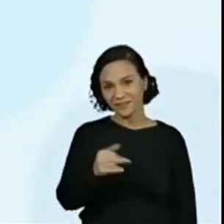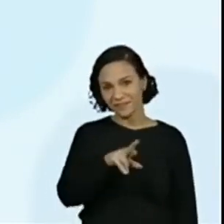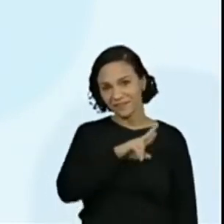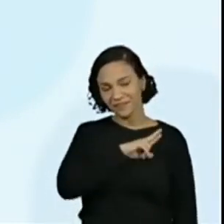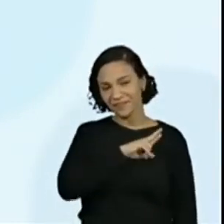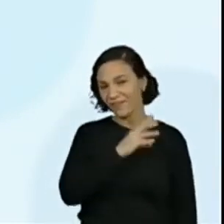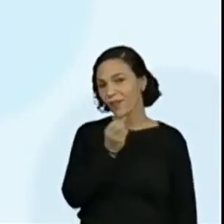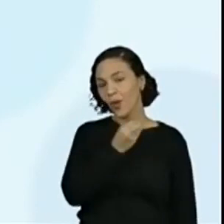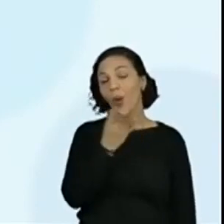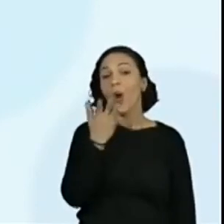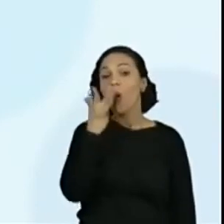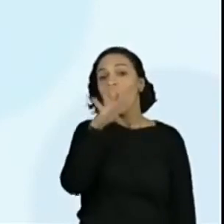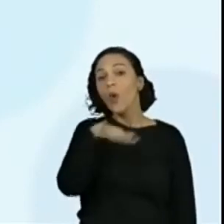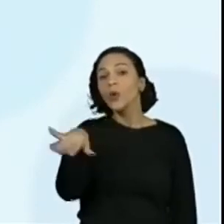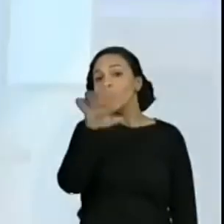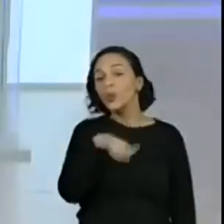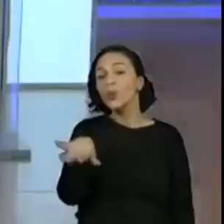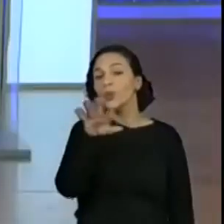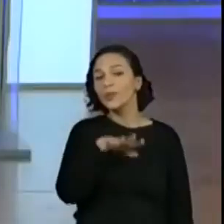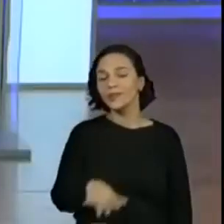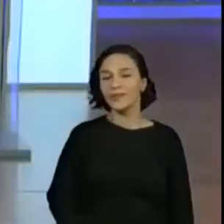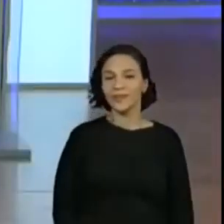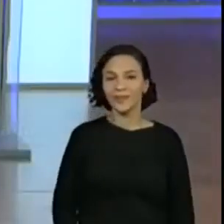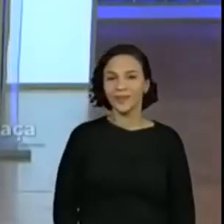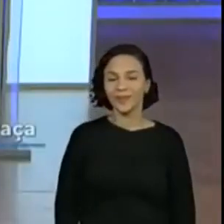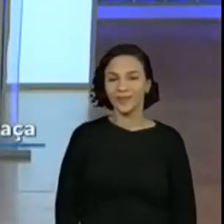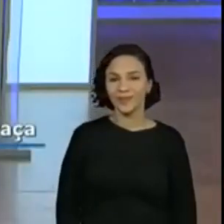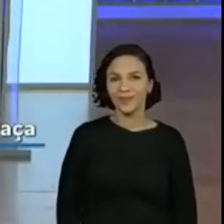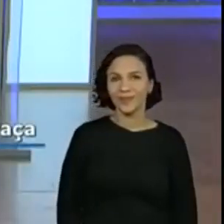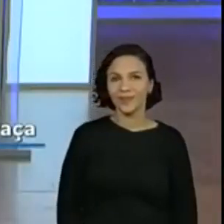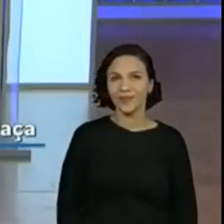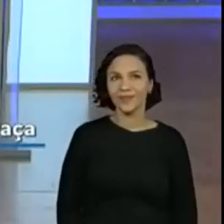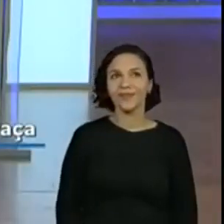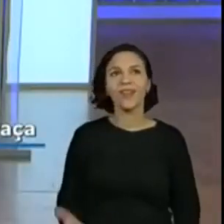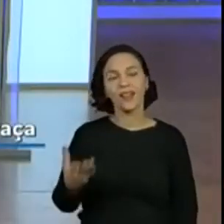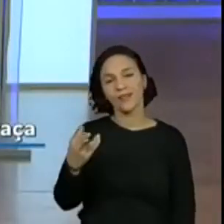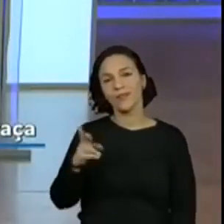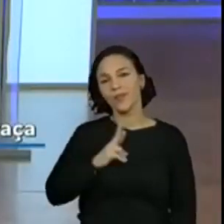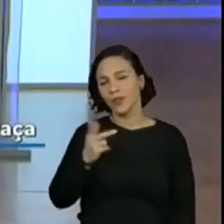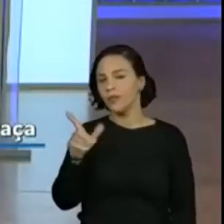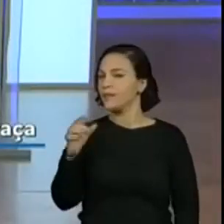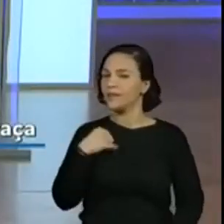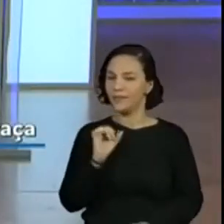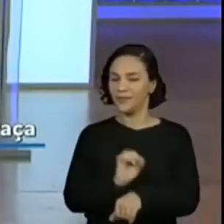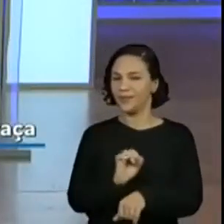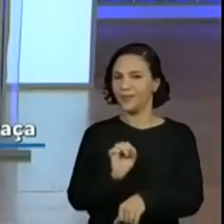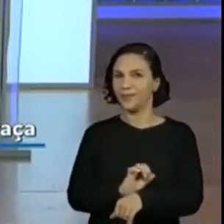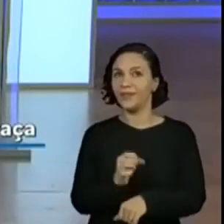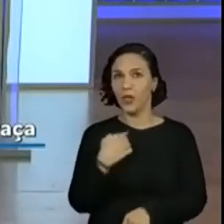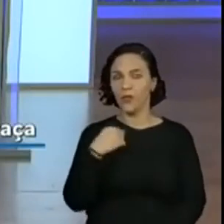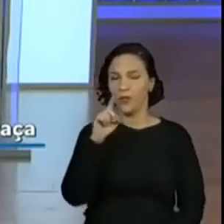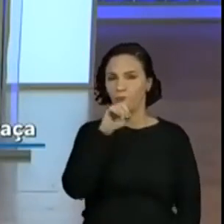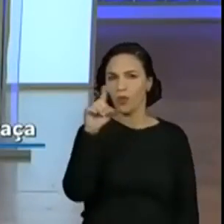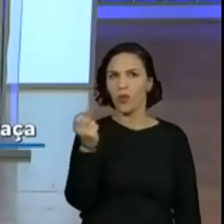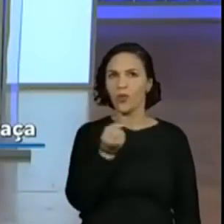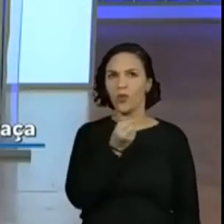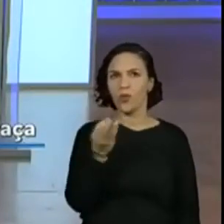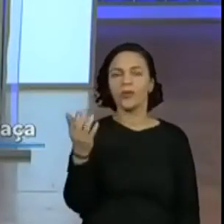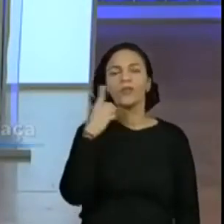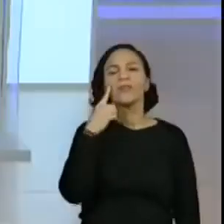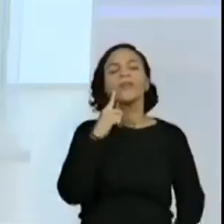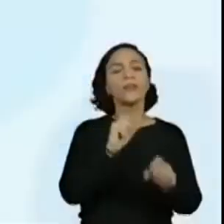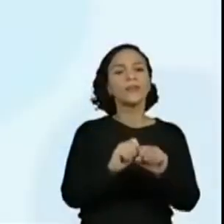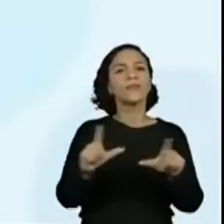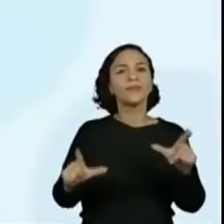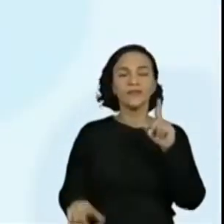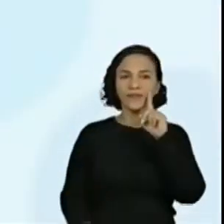colocando lá. A Maria Valentina, na verdade, já colocou 5. Ah, eles estão respondendo. Eu não vou falar aqui ainda, eu vou não. Vou esperar. Tela cheia aí pra